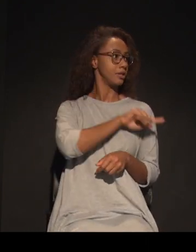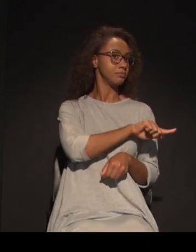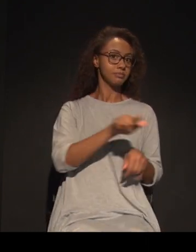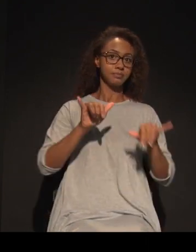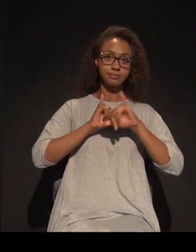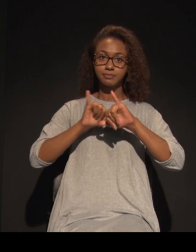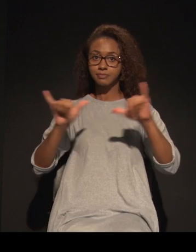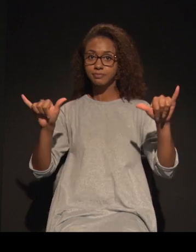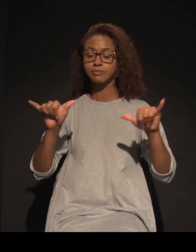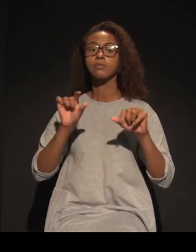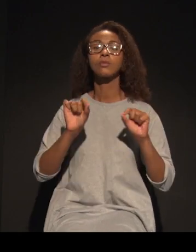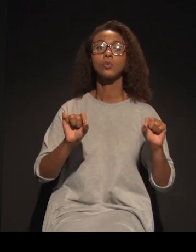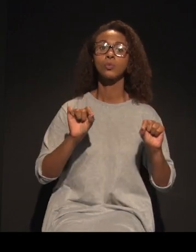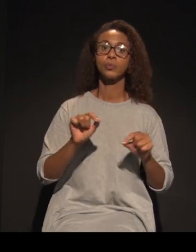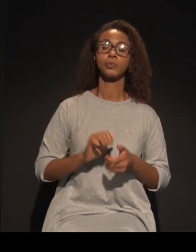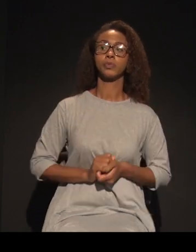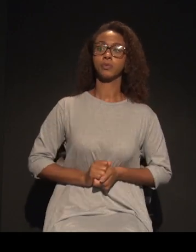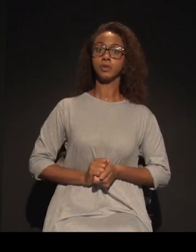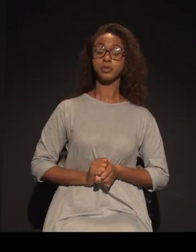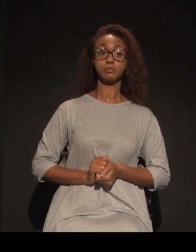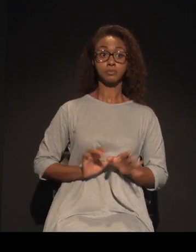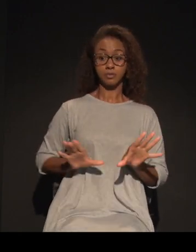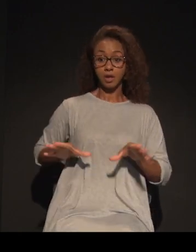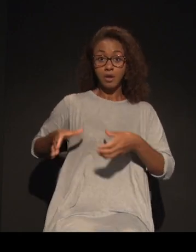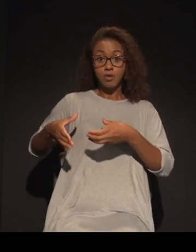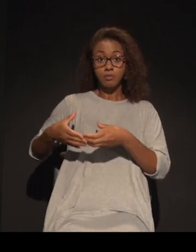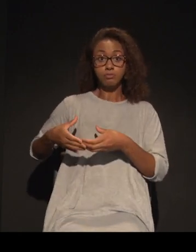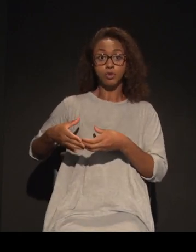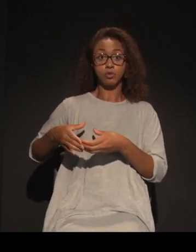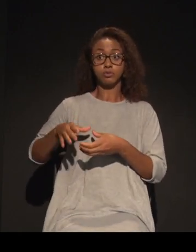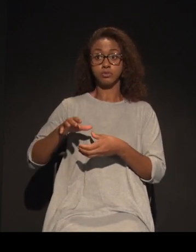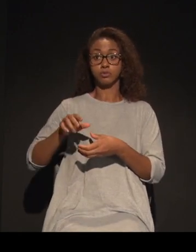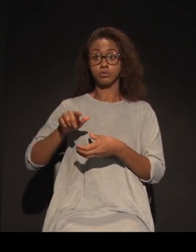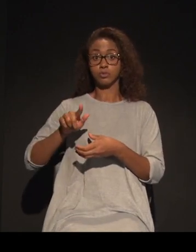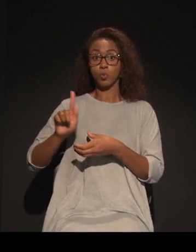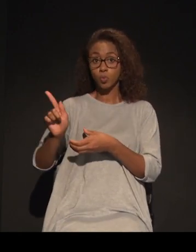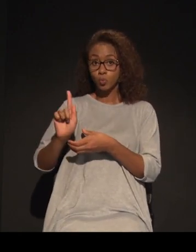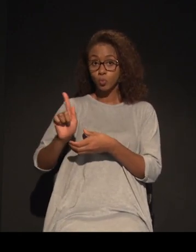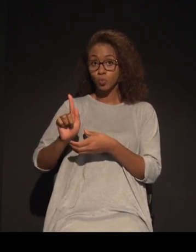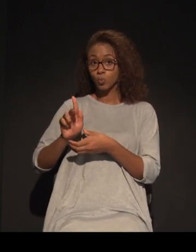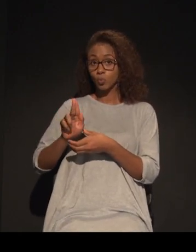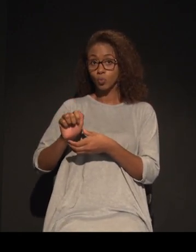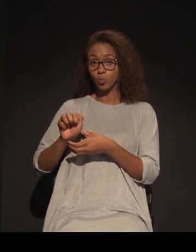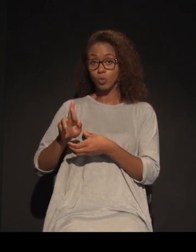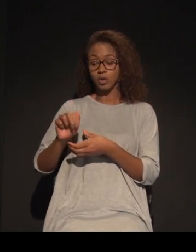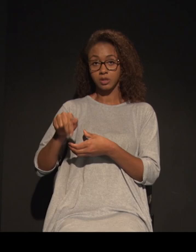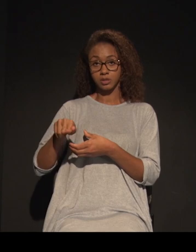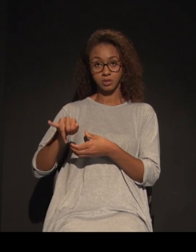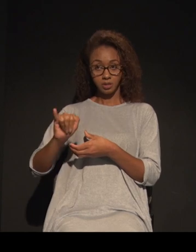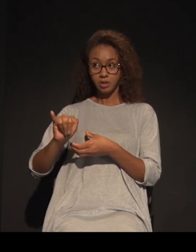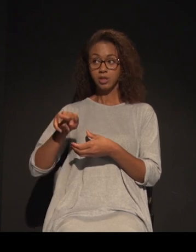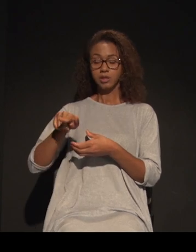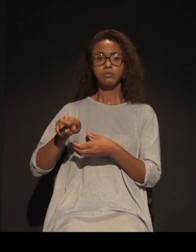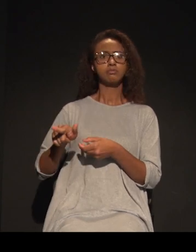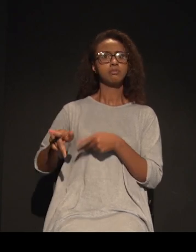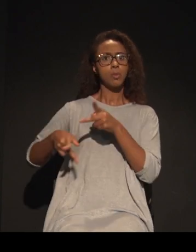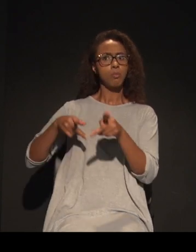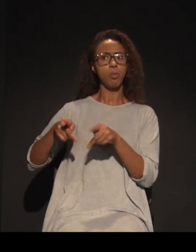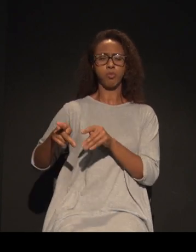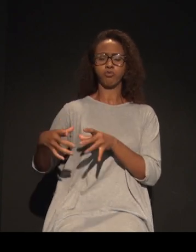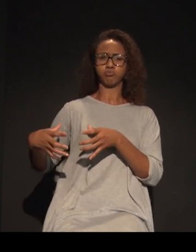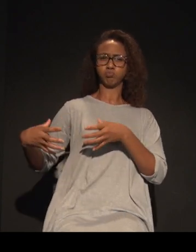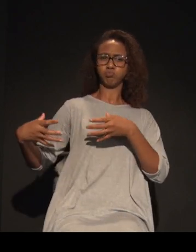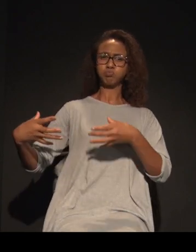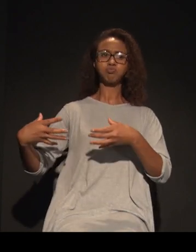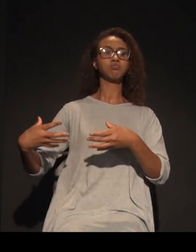que os guarani é um povo grande né por conta dessa